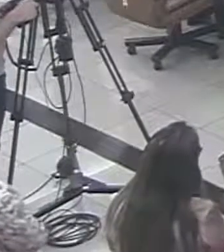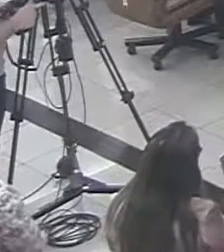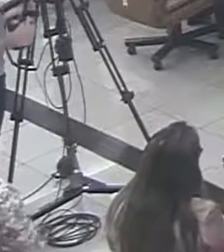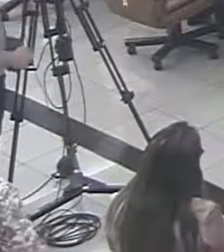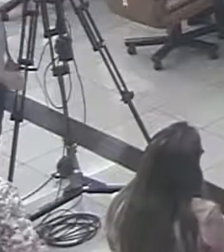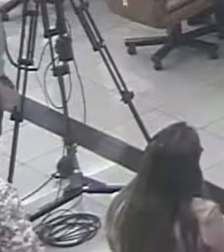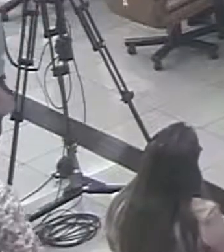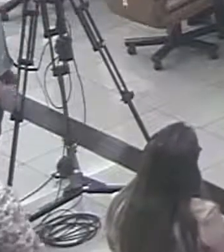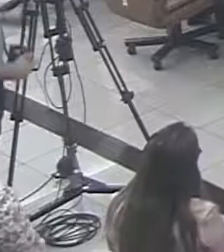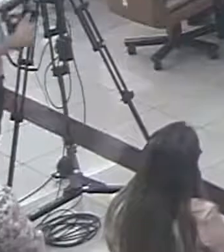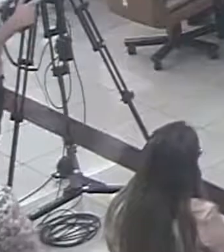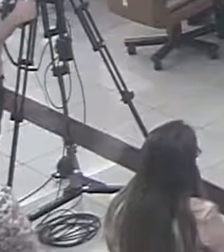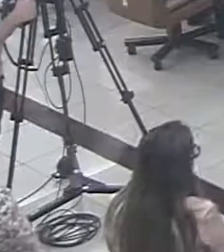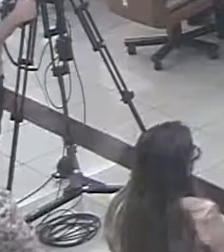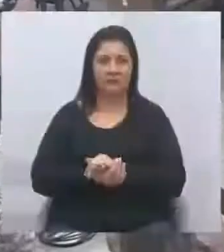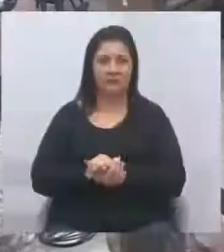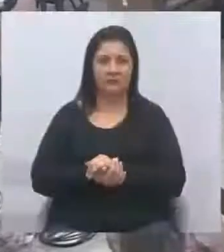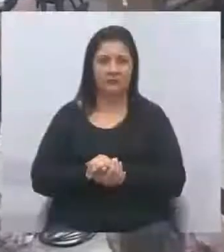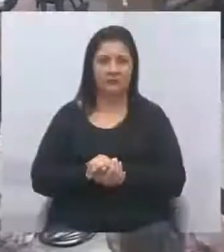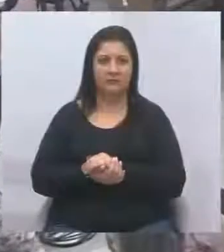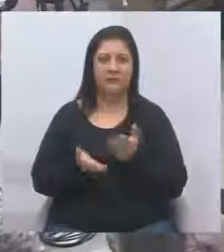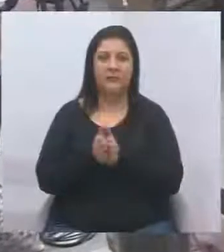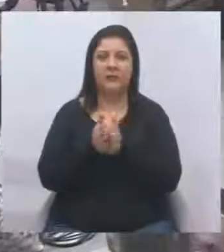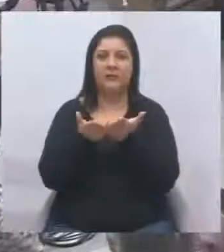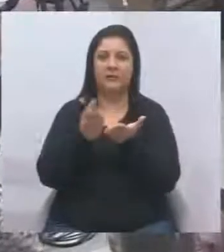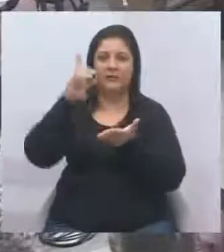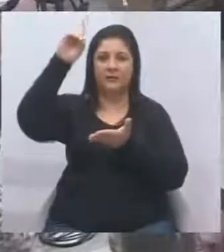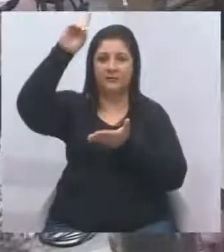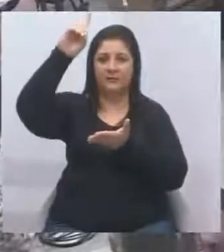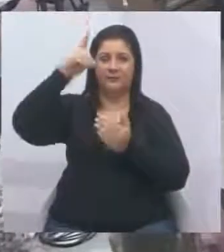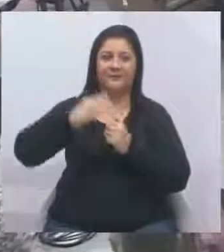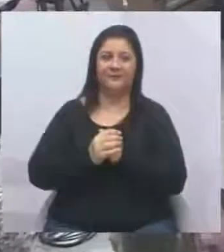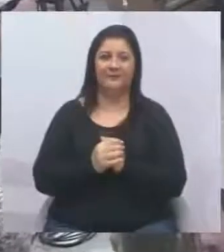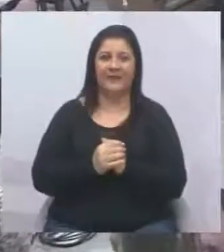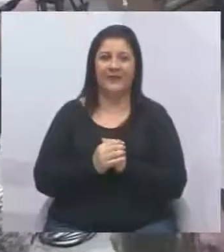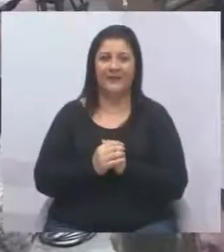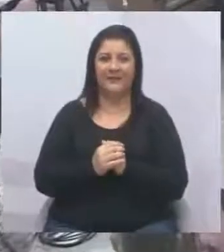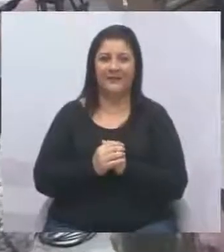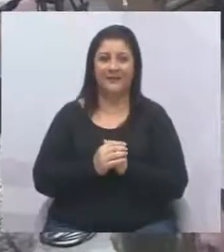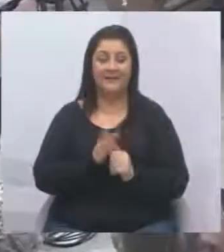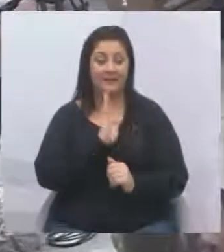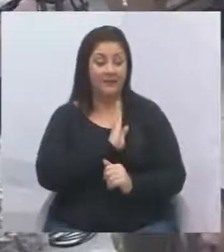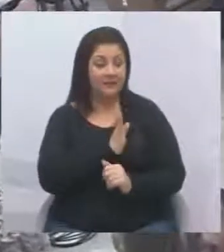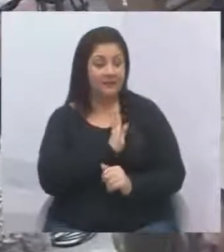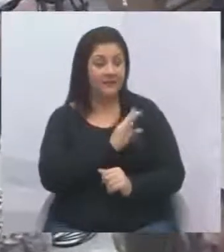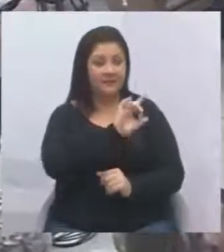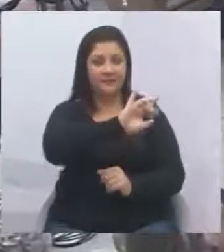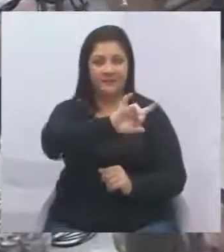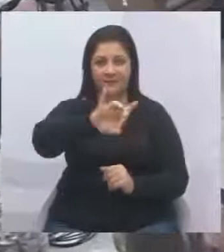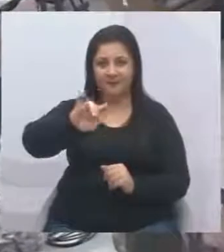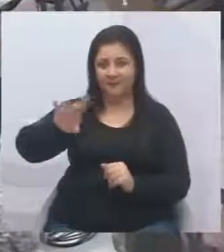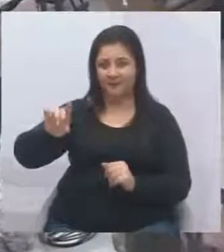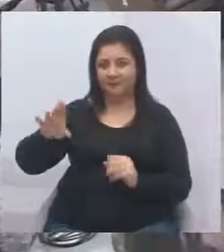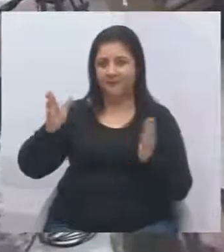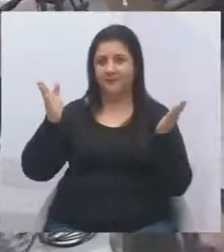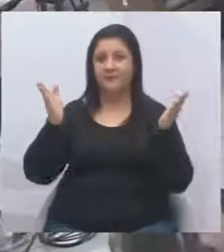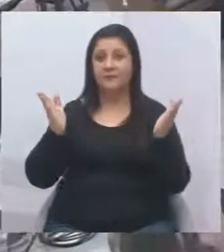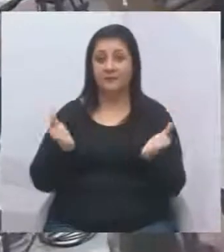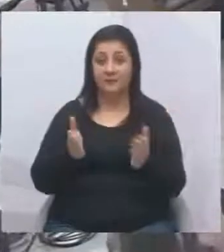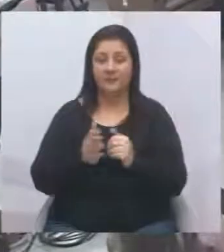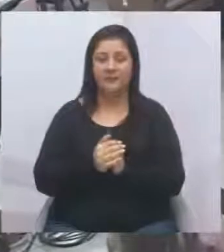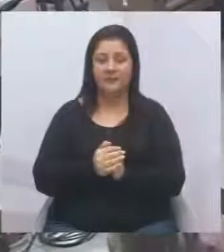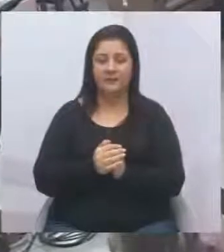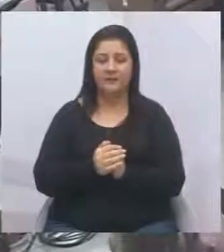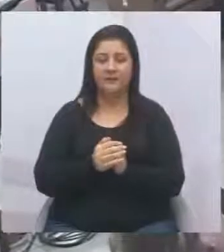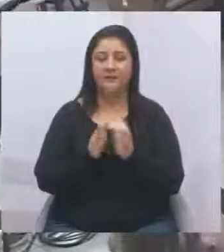trabalho com a palavra de Deus. Que fique no coração de cada um no dia de hoje essa